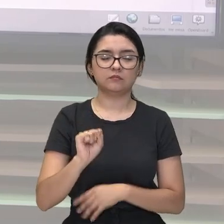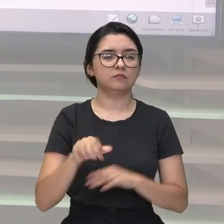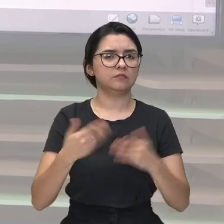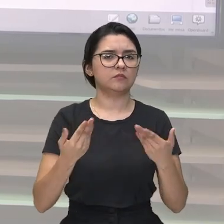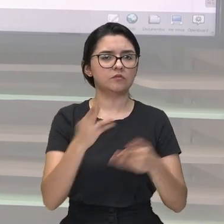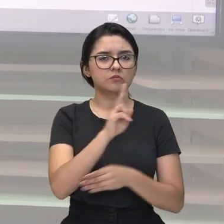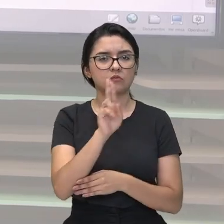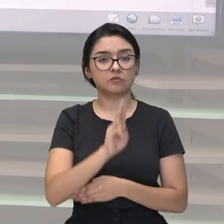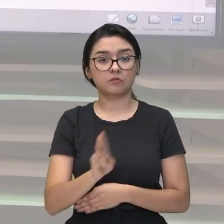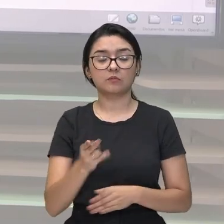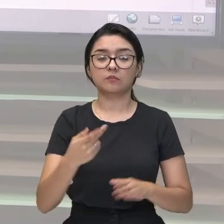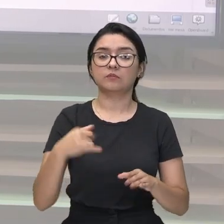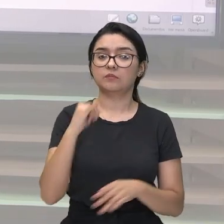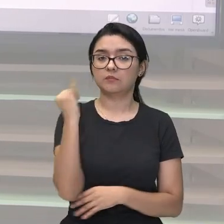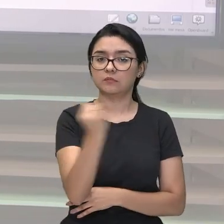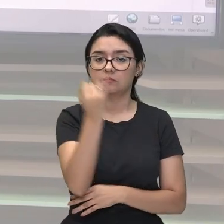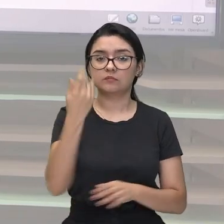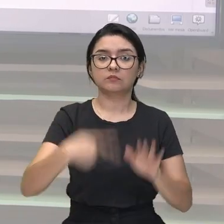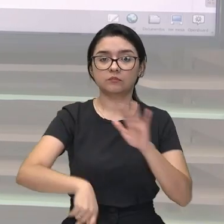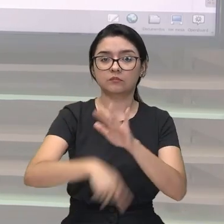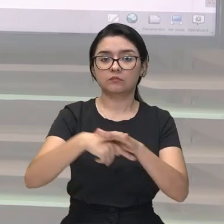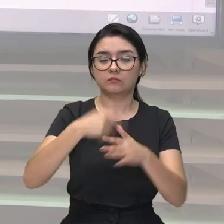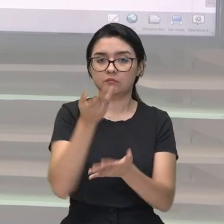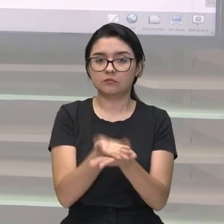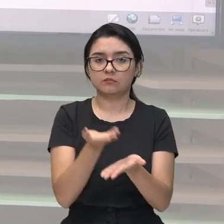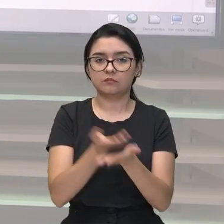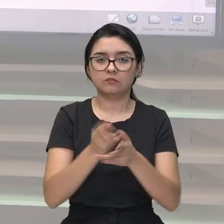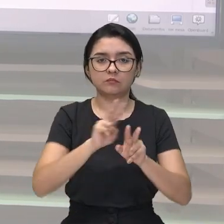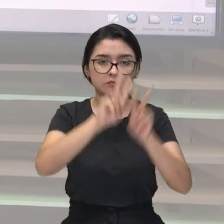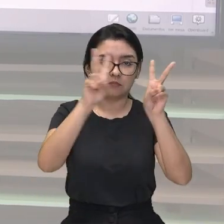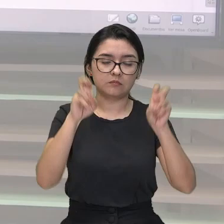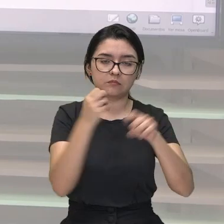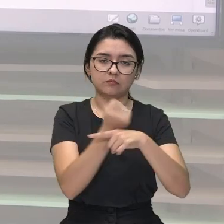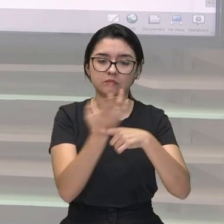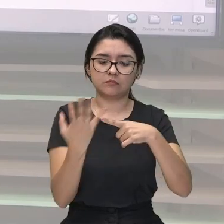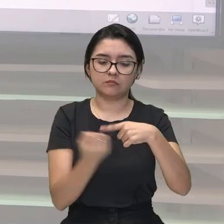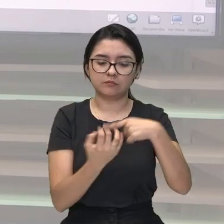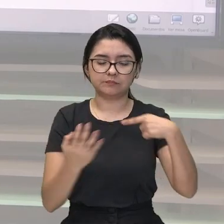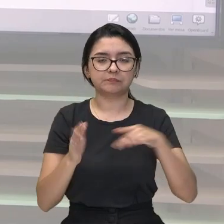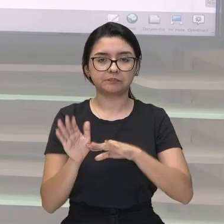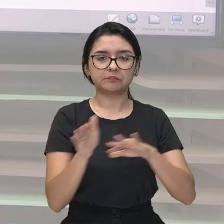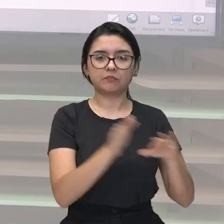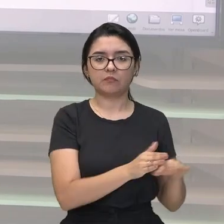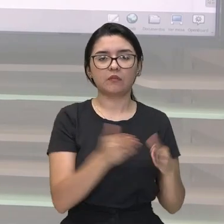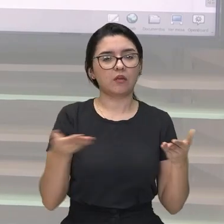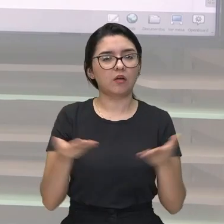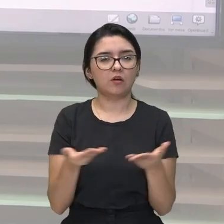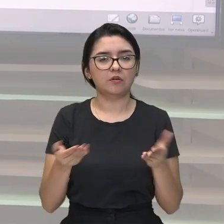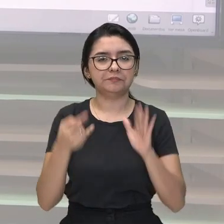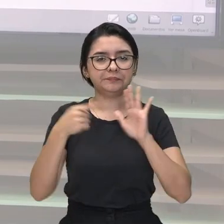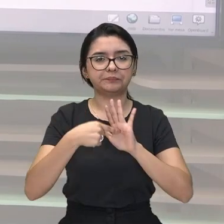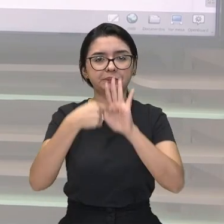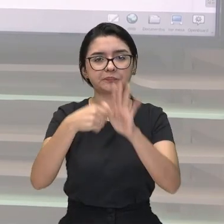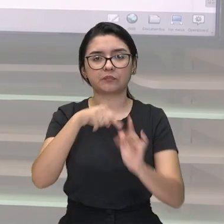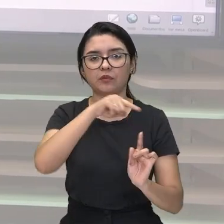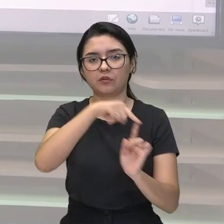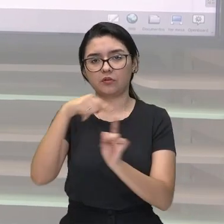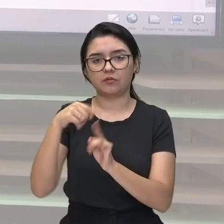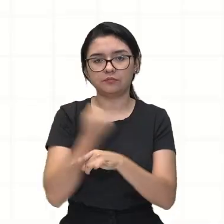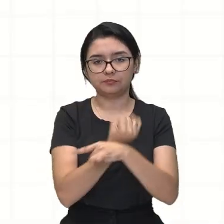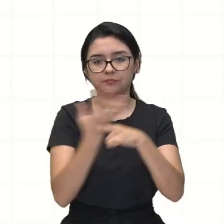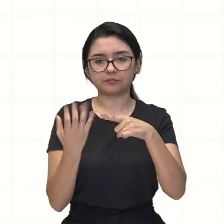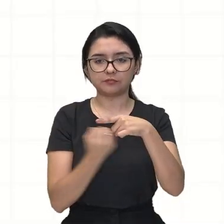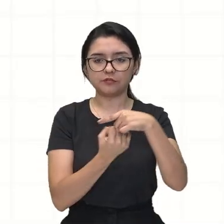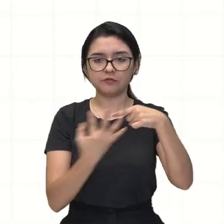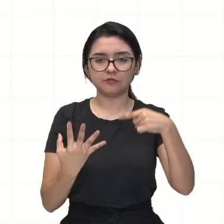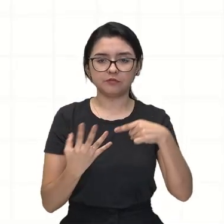importantes no estudo das frações. Tá legal? Agora vamos sim abordar aqui tipos de frações. Beleza? Vem